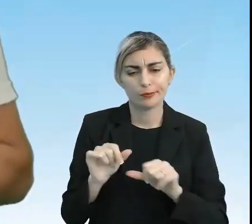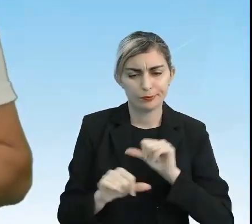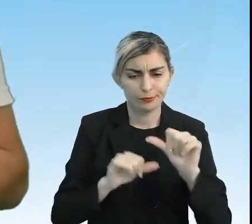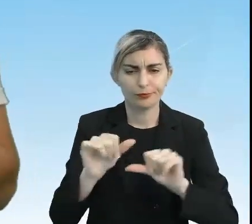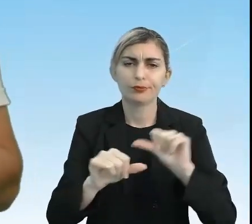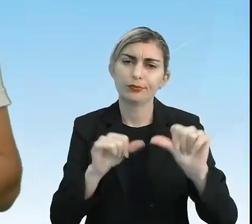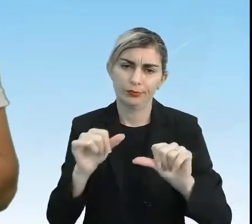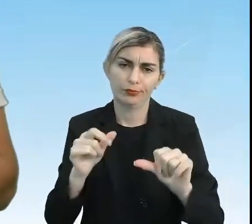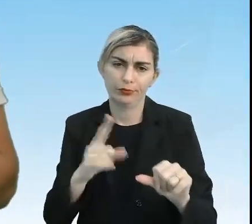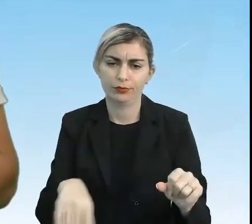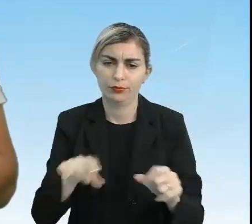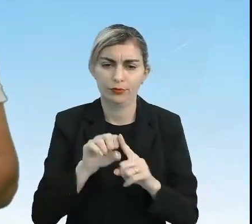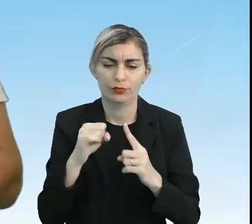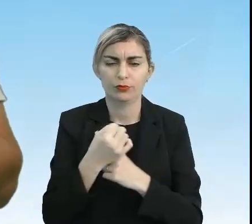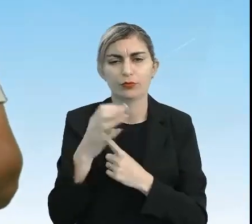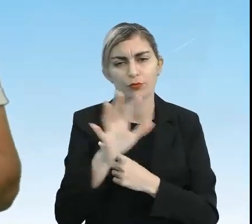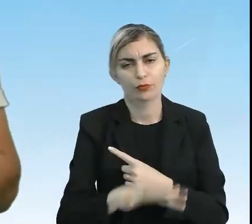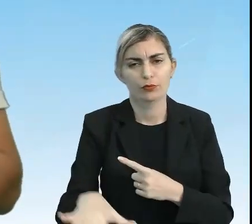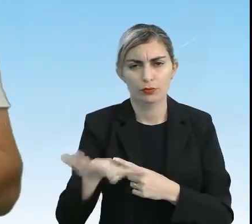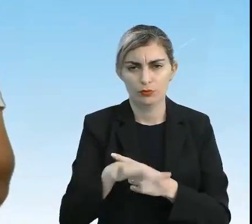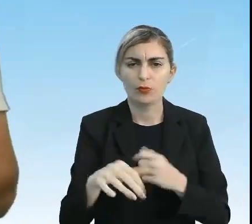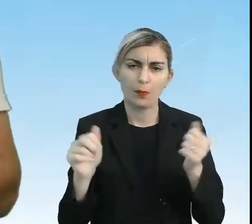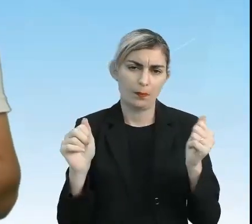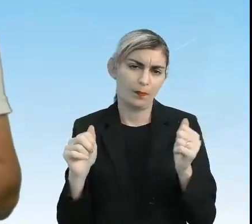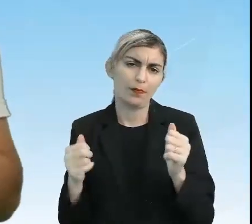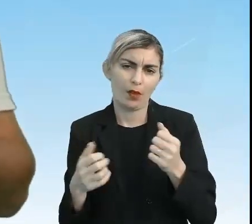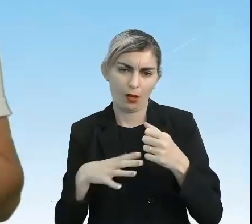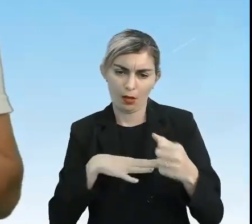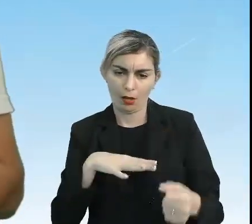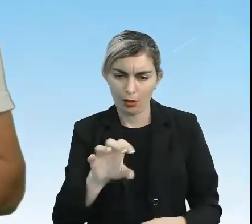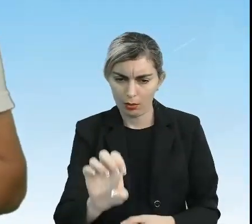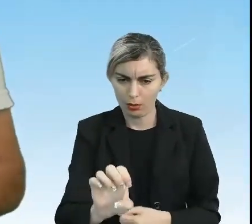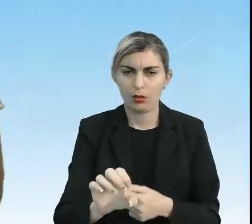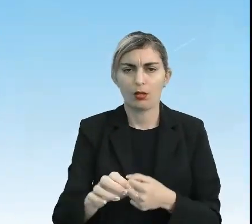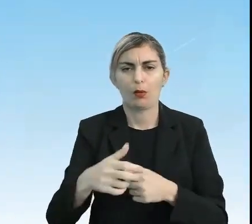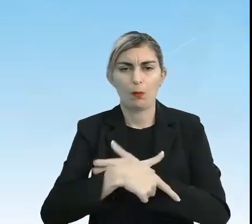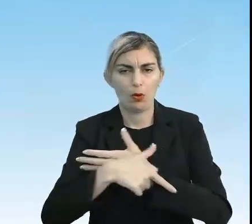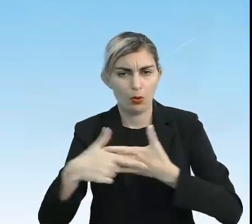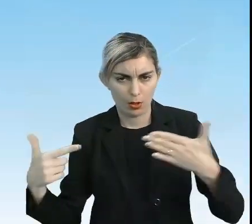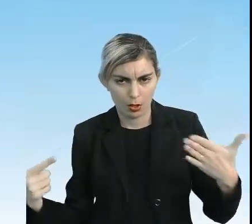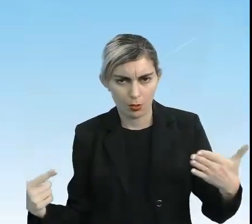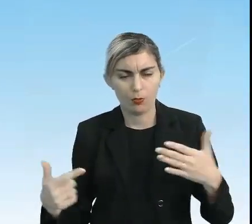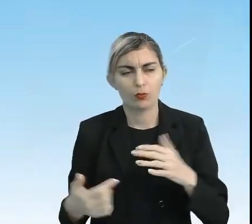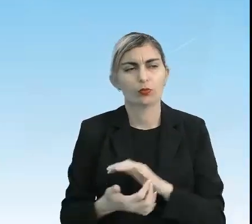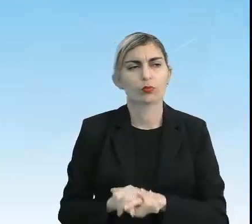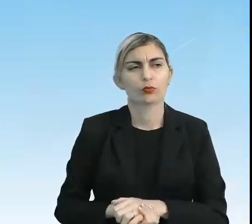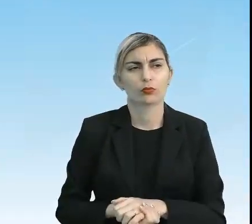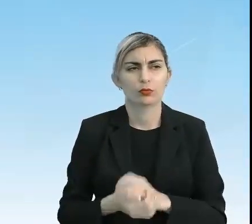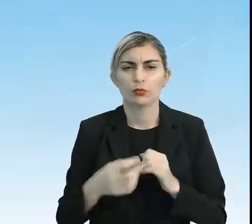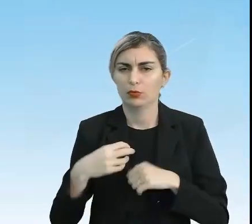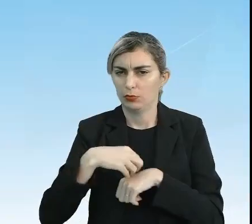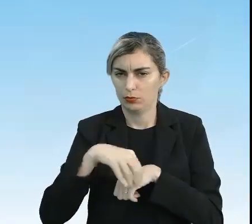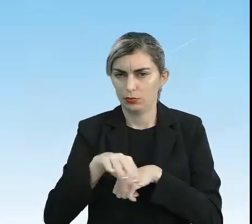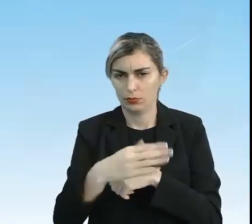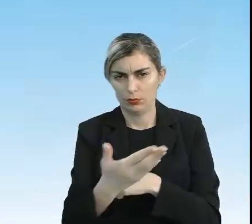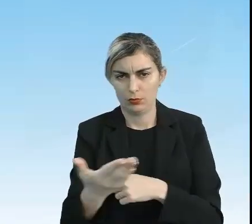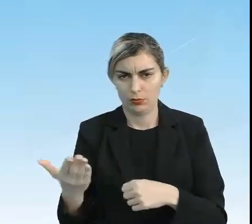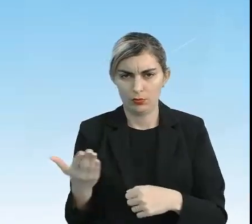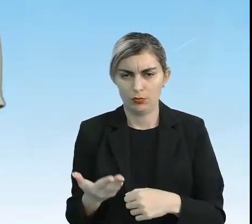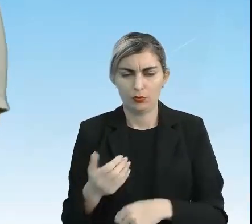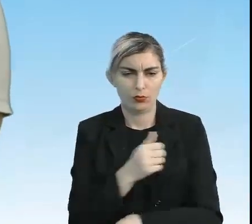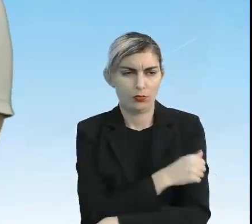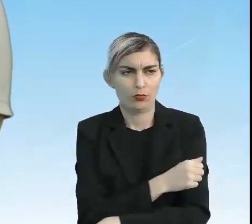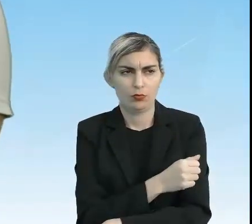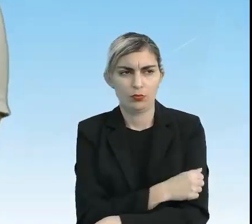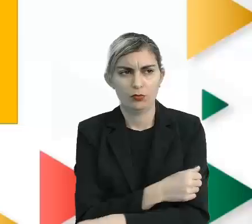reconstruir a nossa sociedade em bases éticas e em bases morais. Professor, eu trago para o estudante,